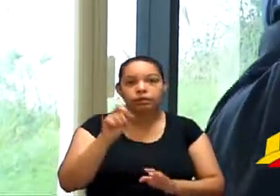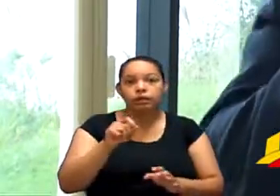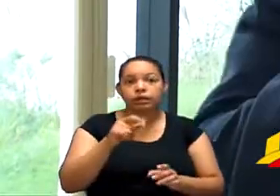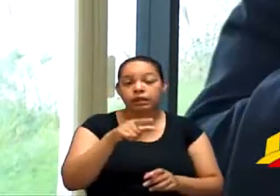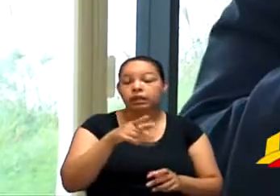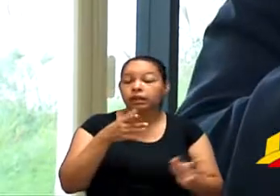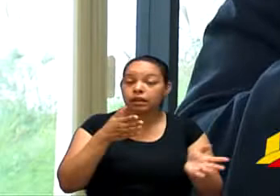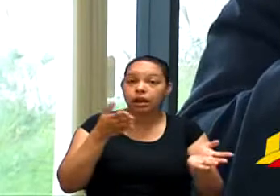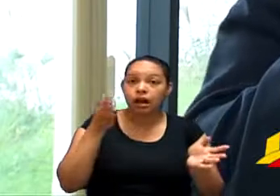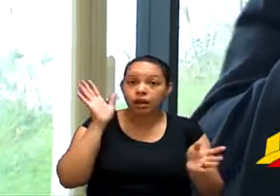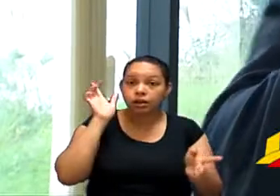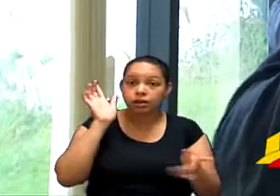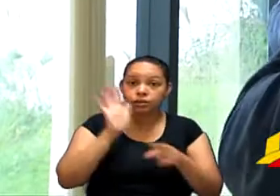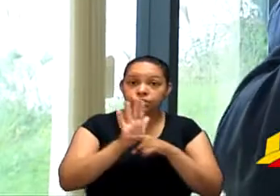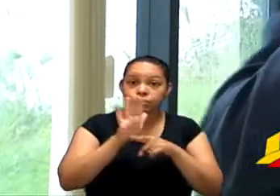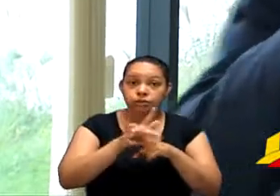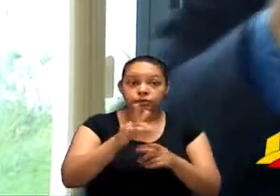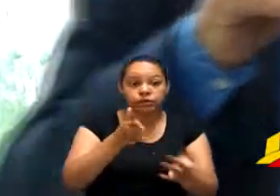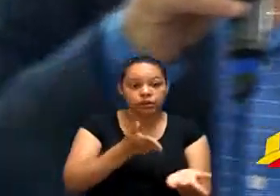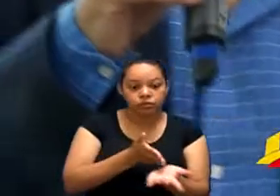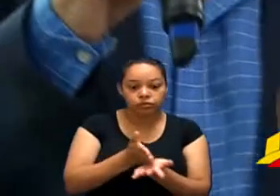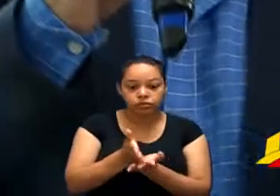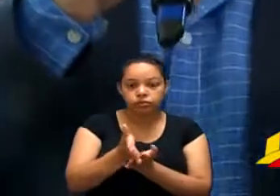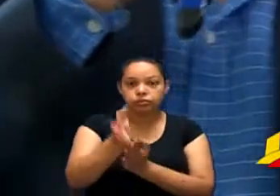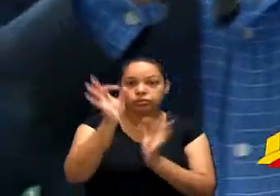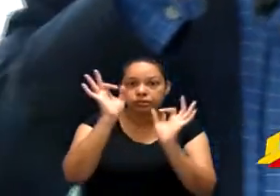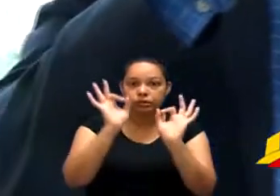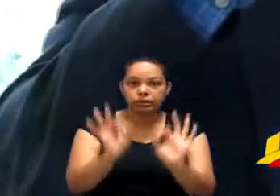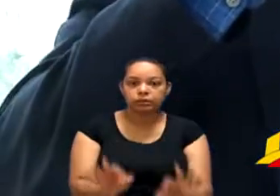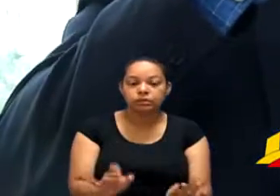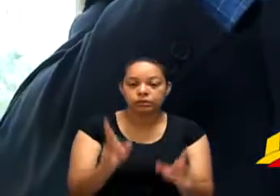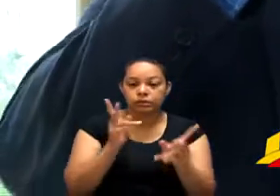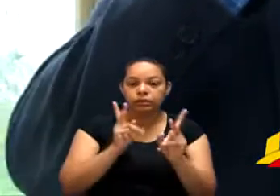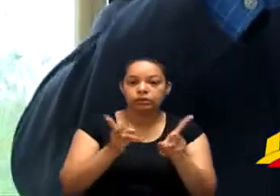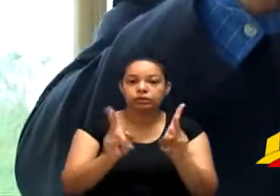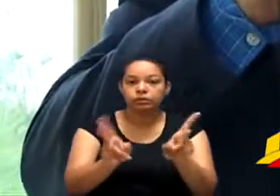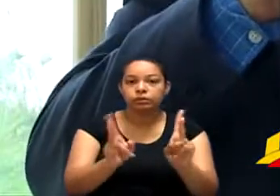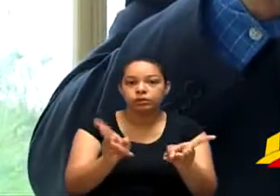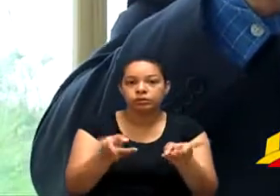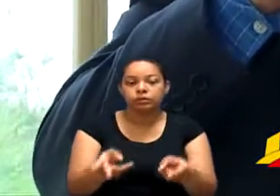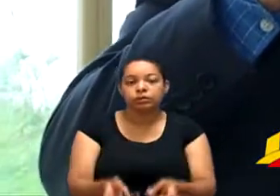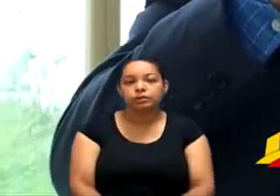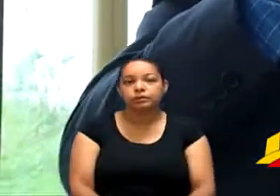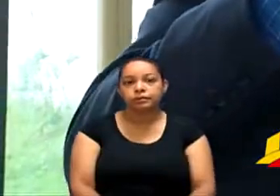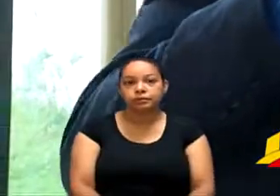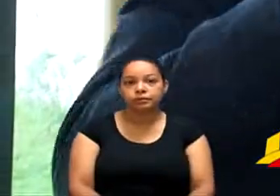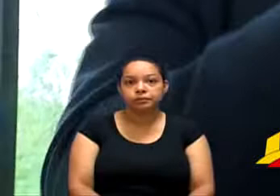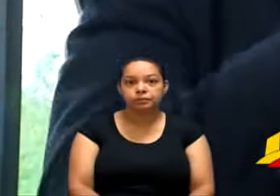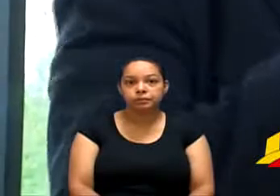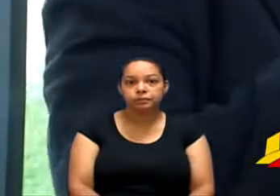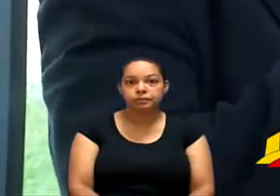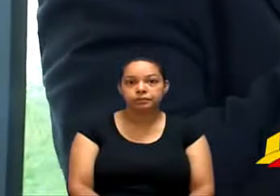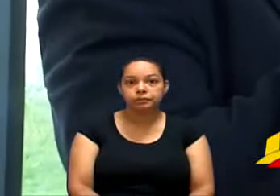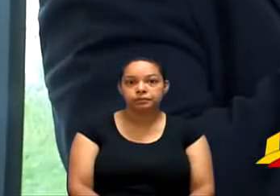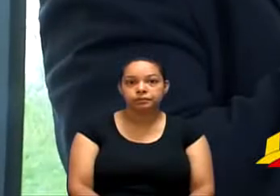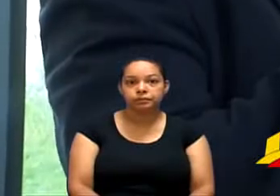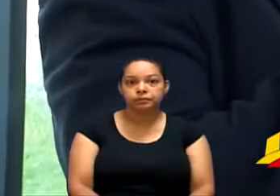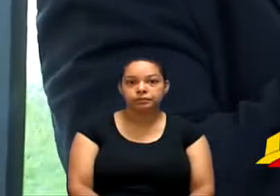nesse caso o parecer foi dado pela constitucionalidade porém